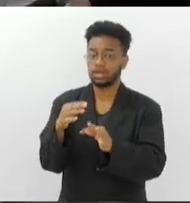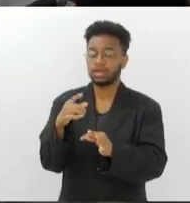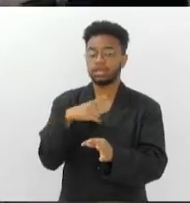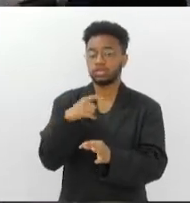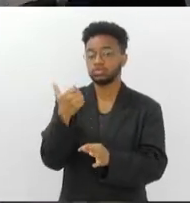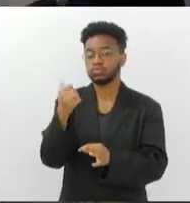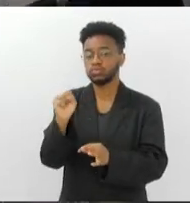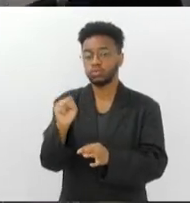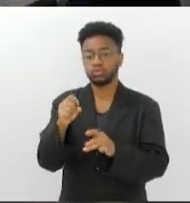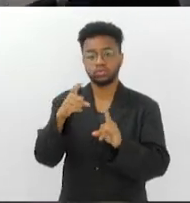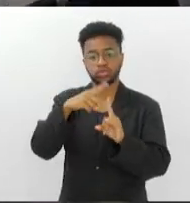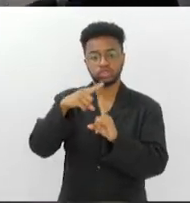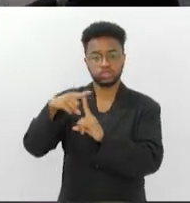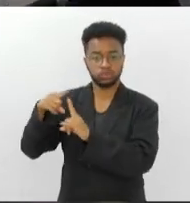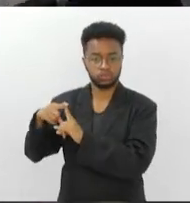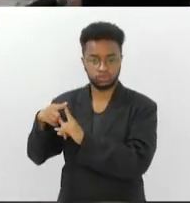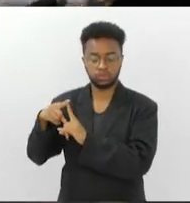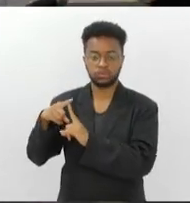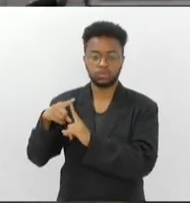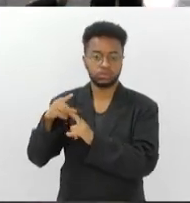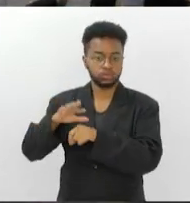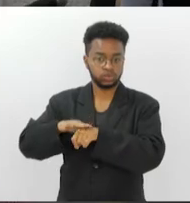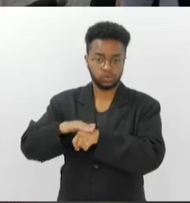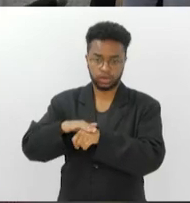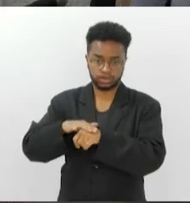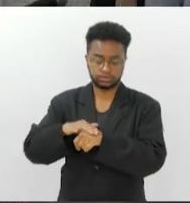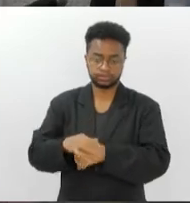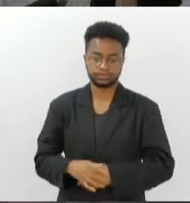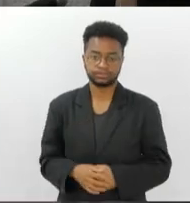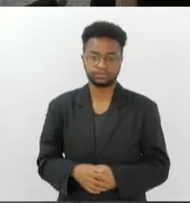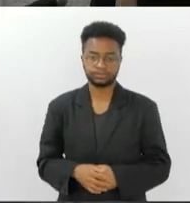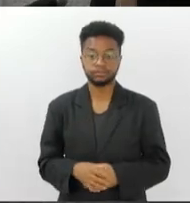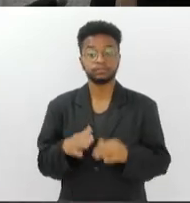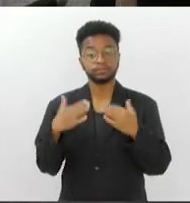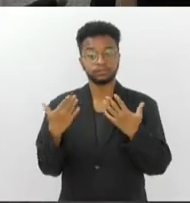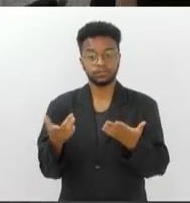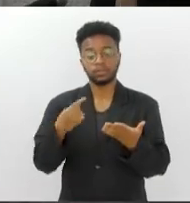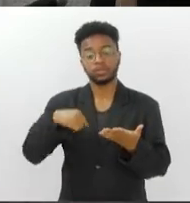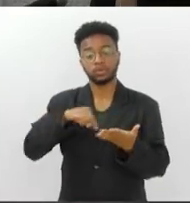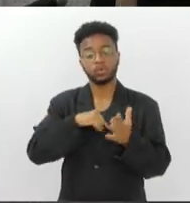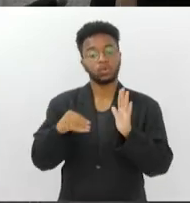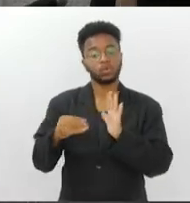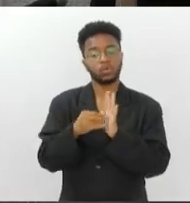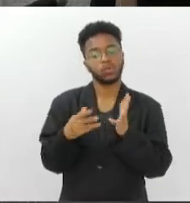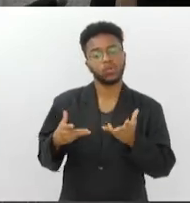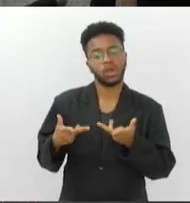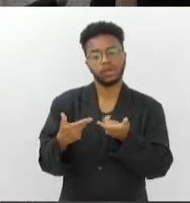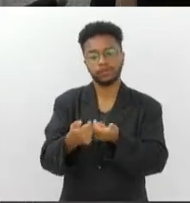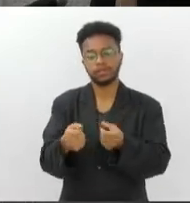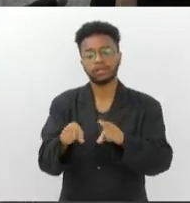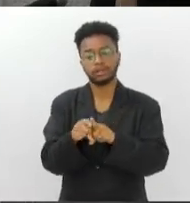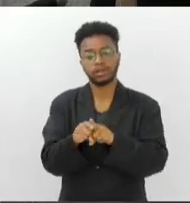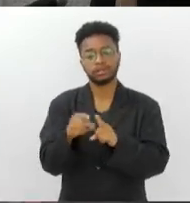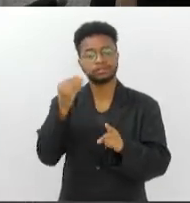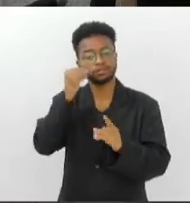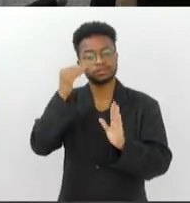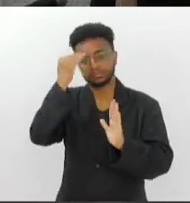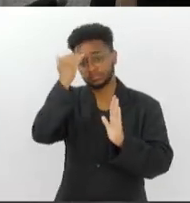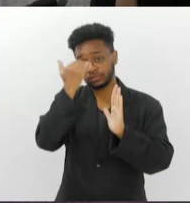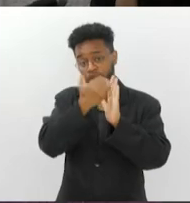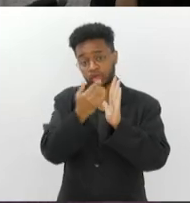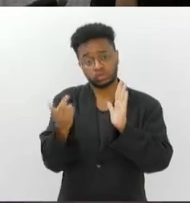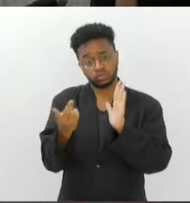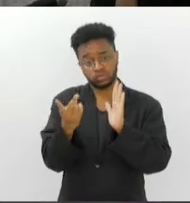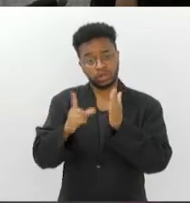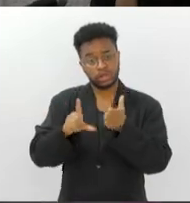tipos de doenças diferentes. Então, vamos qualificar para fazer o cúmplice das duas leis que